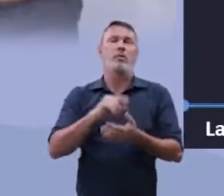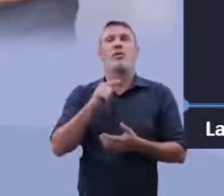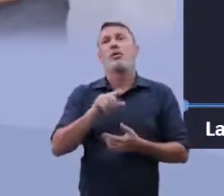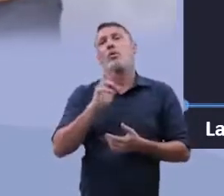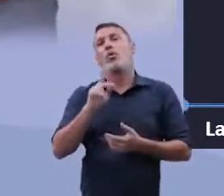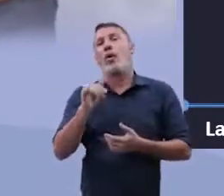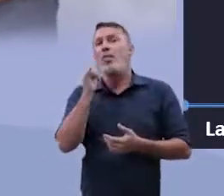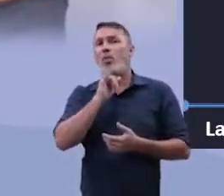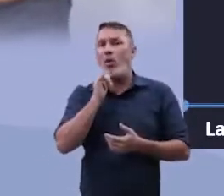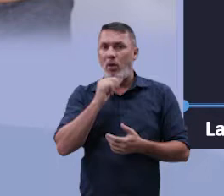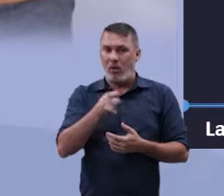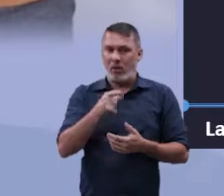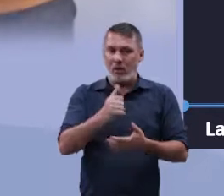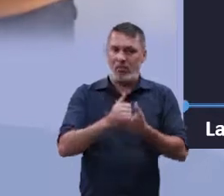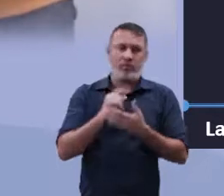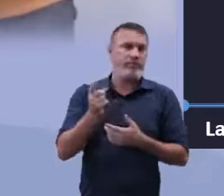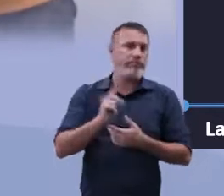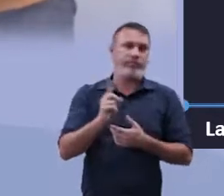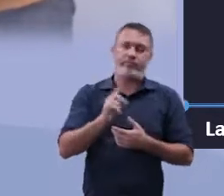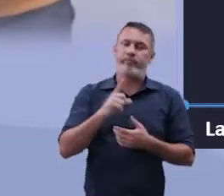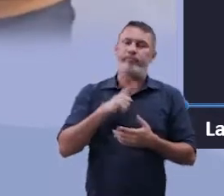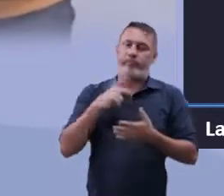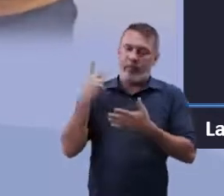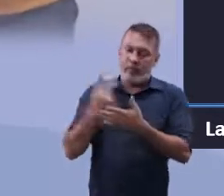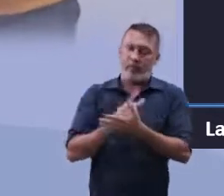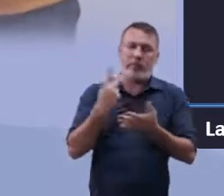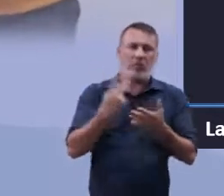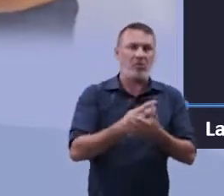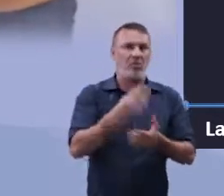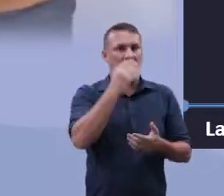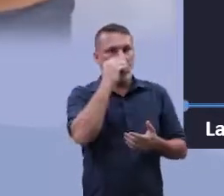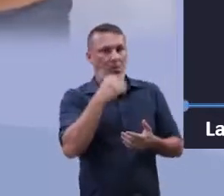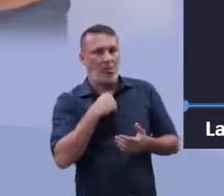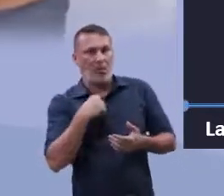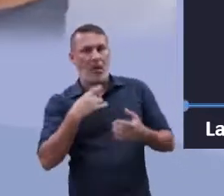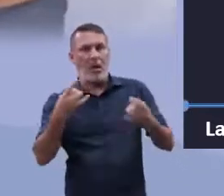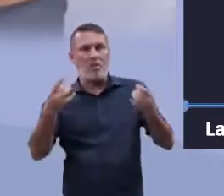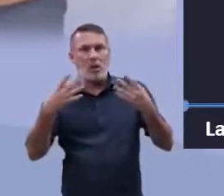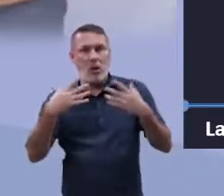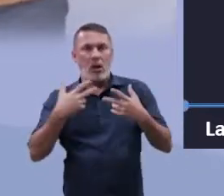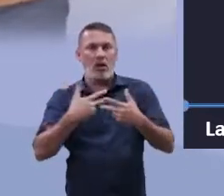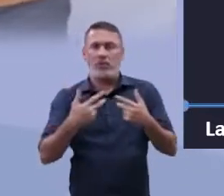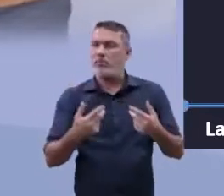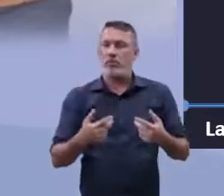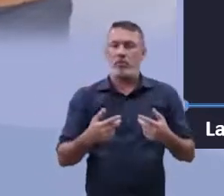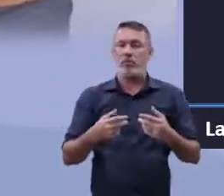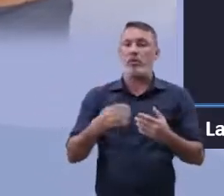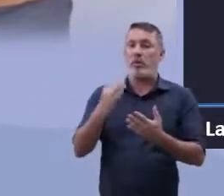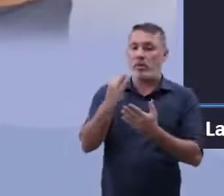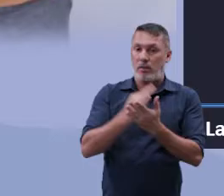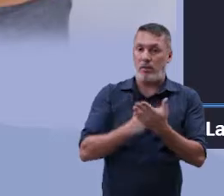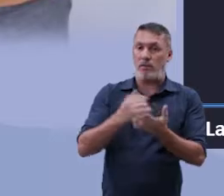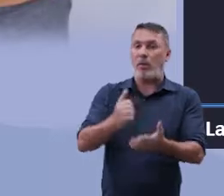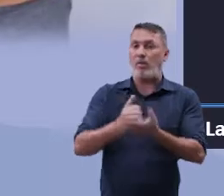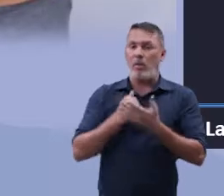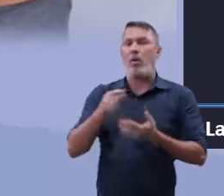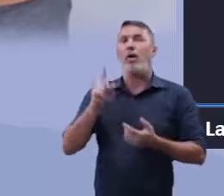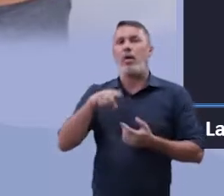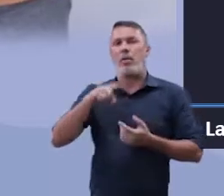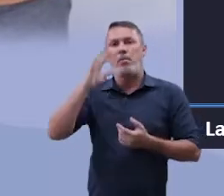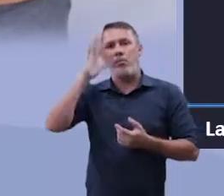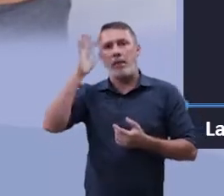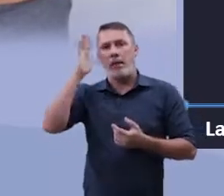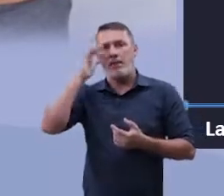ali não à toa, não está ali por acaso, só para você abandonar, deixar de lado, não. O texto de apoio ele está ali para